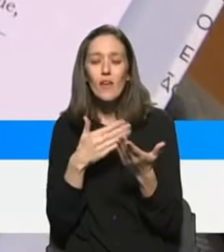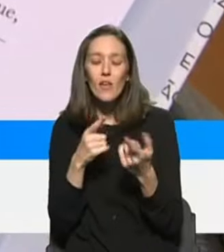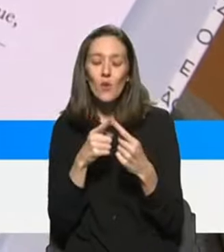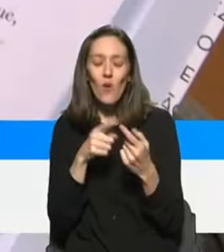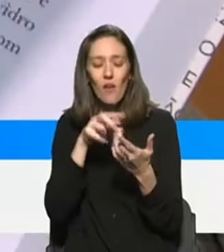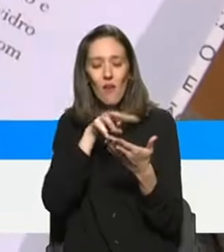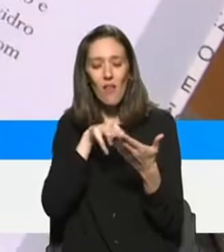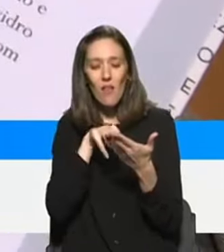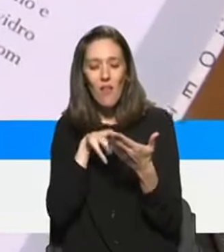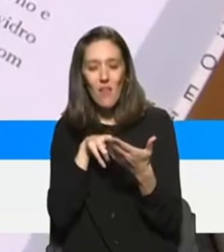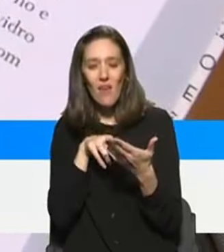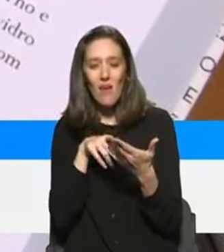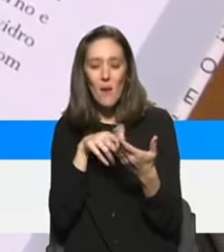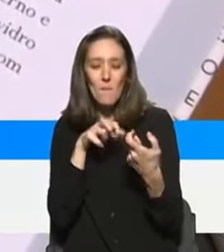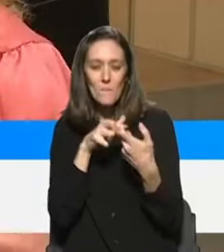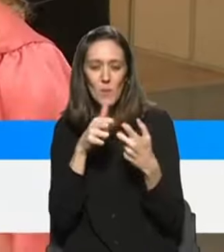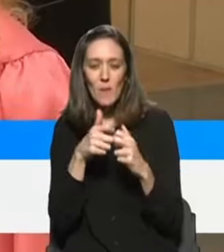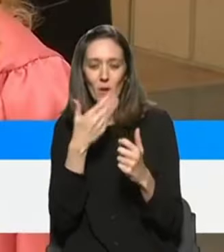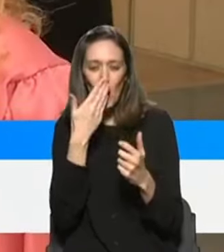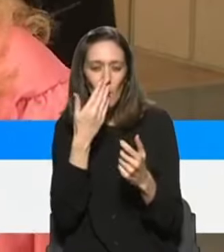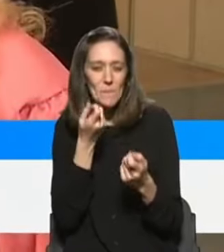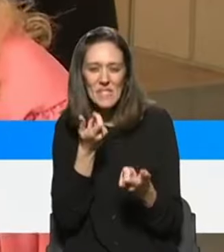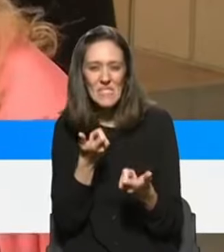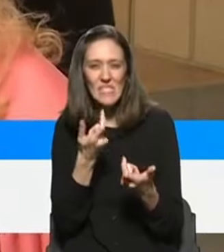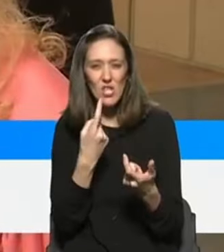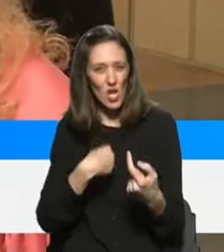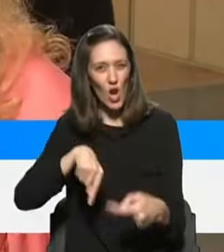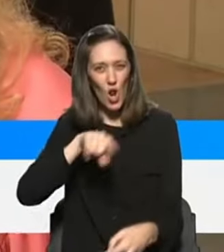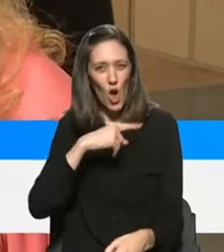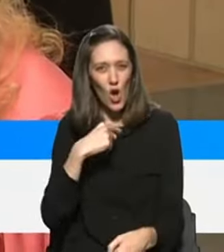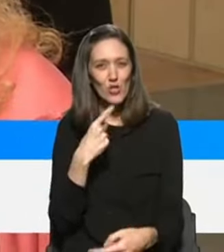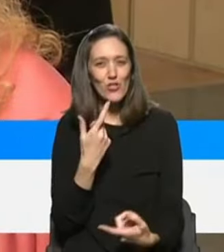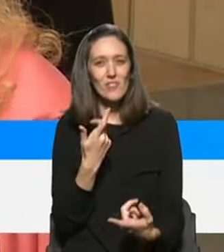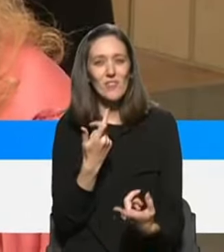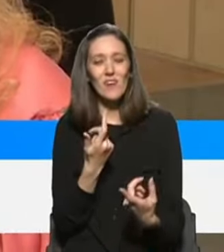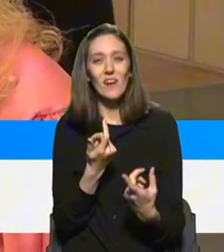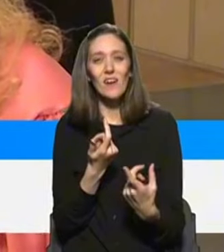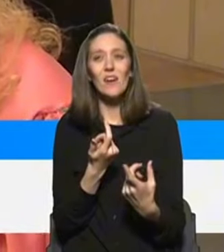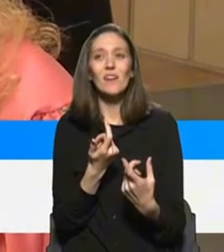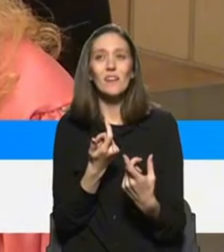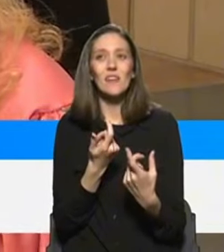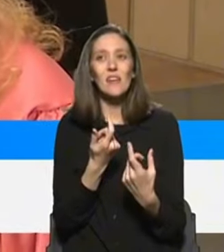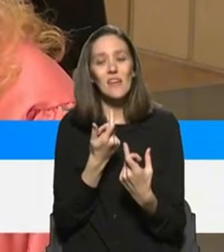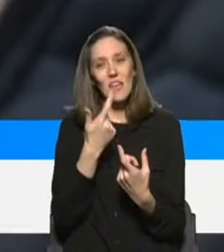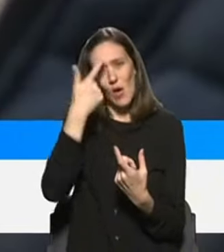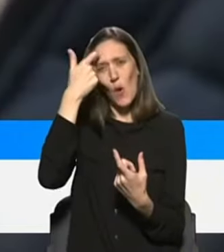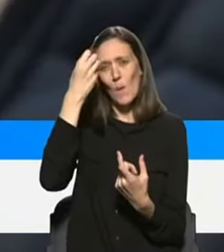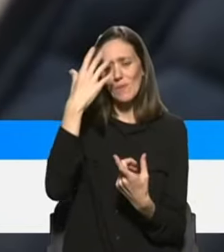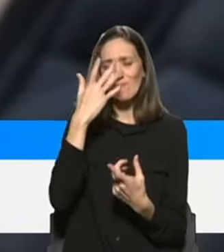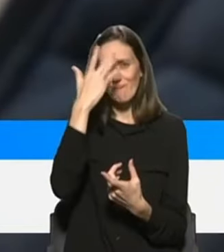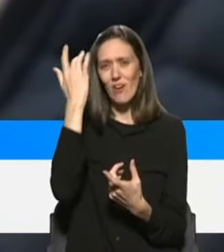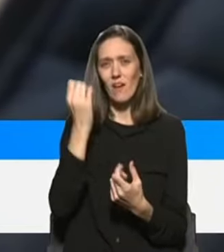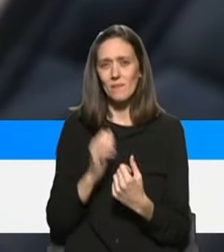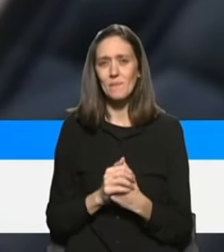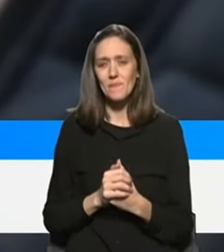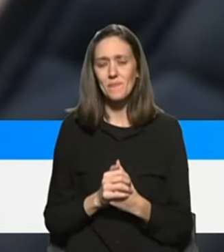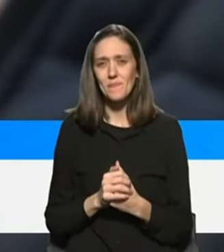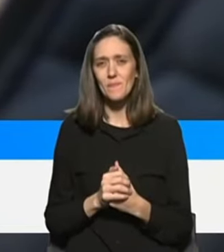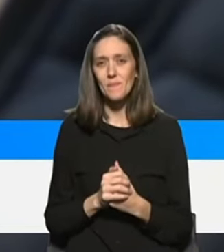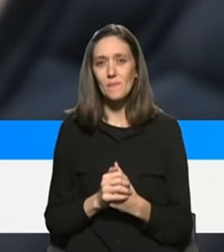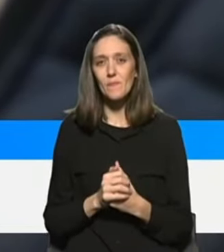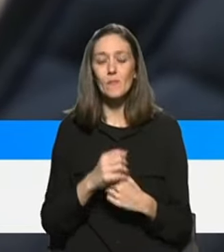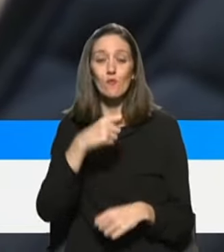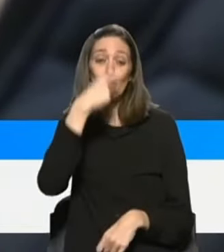nós e com problemas e vivências tão semelhantes às nossas que vão ser extremamente compreensíveis. São histórias de vida